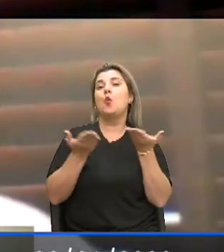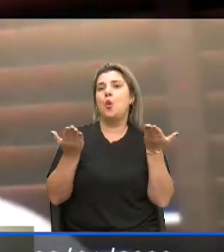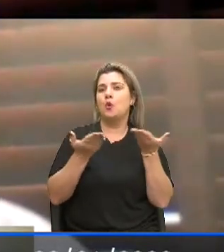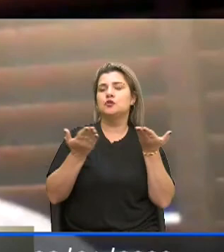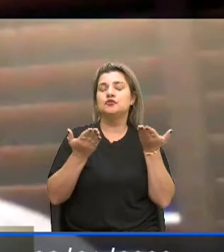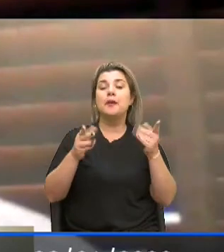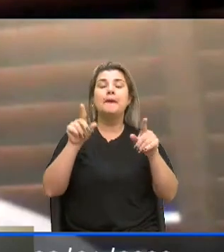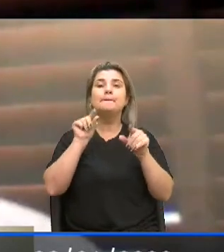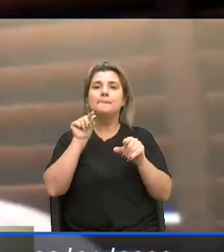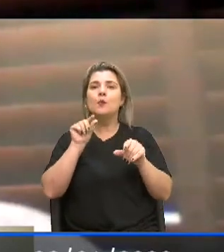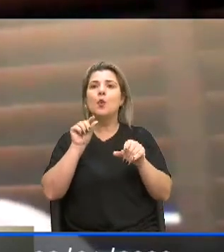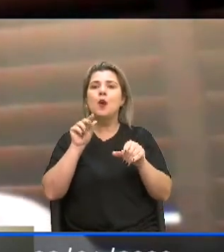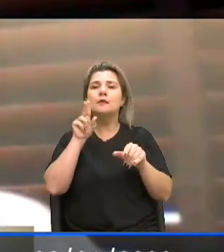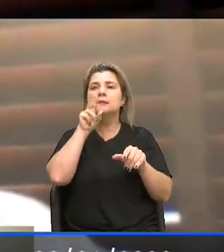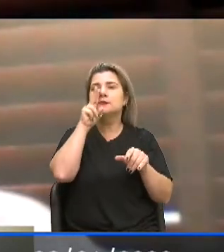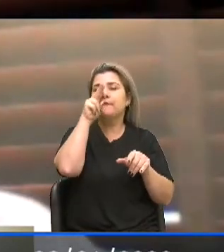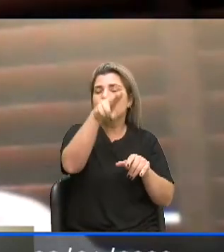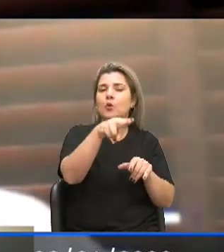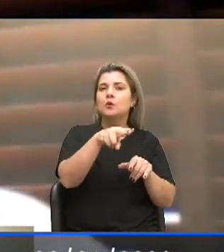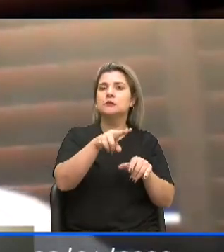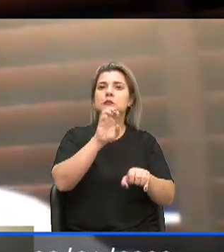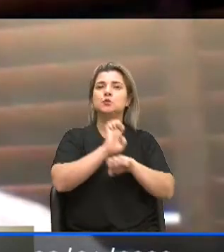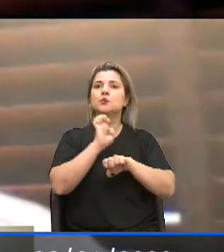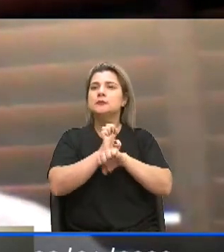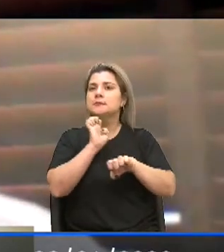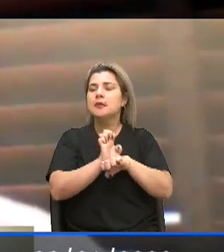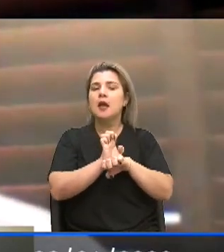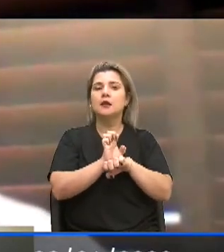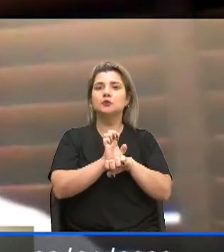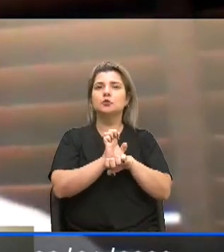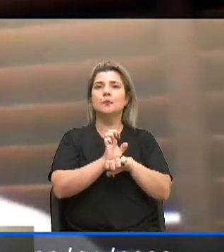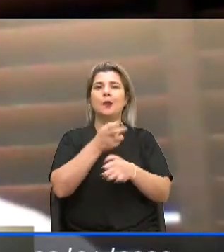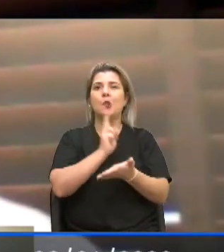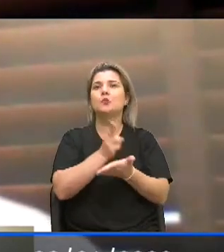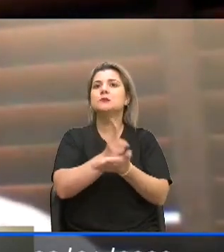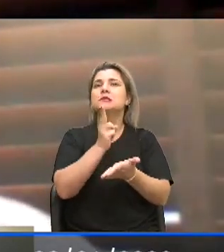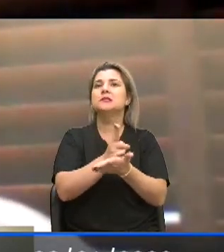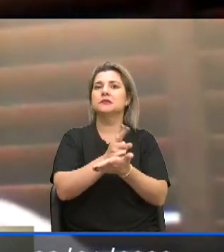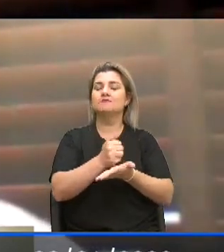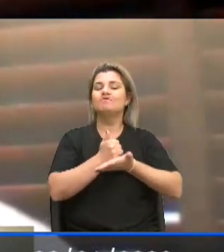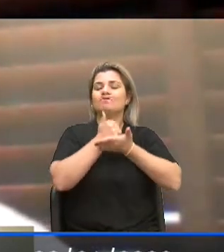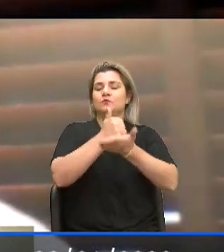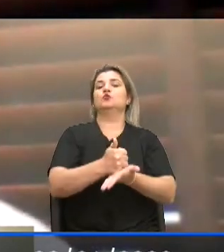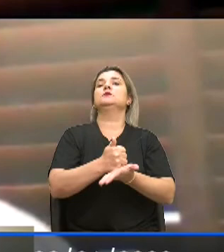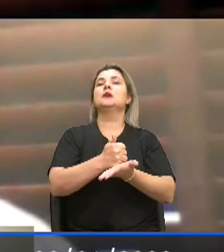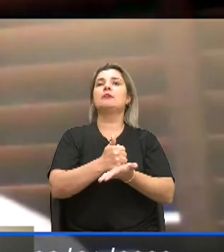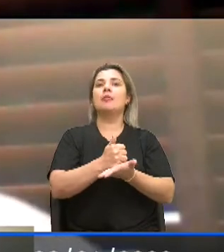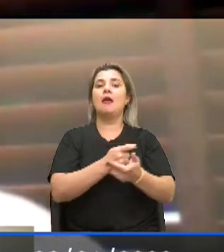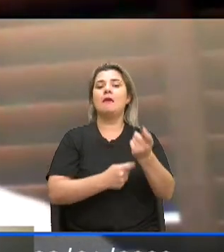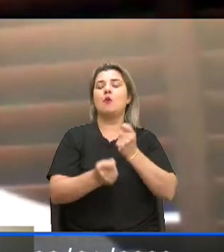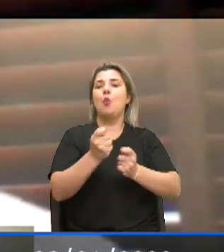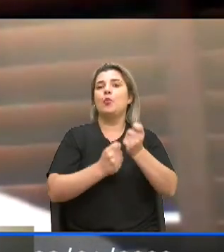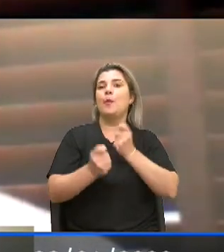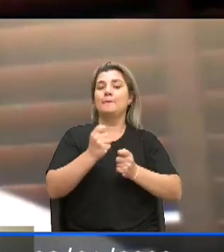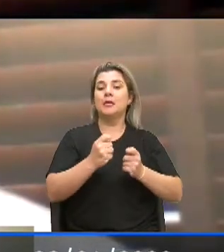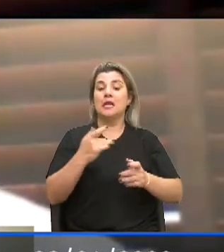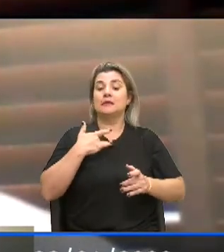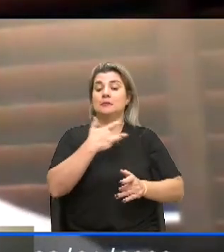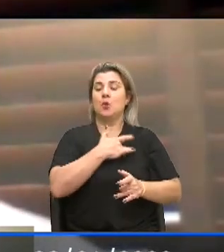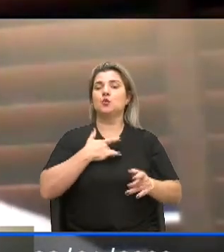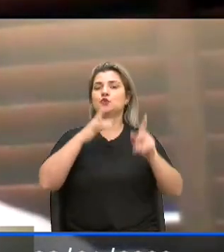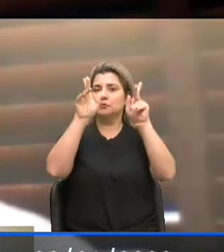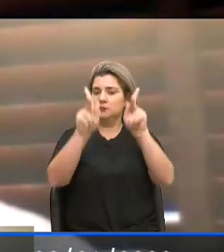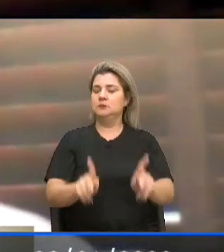a economia e a saúde das pessoas. Parabéns de uma maneira muito efusiva, porque o senhor merece pela sua